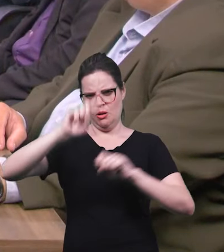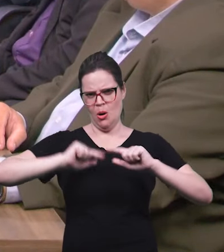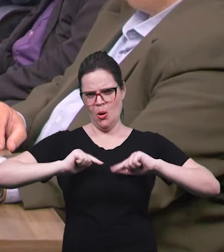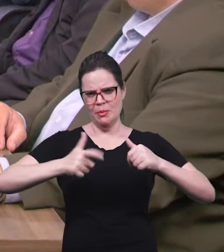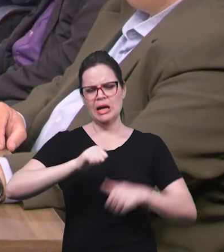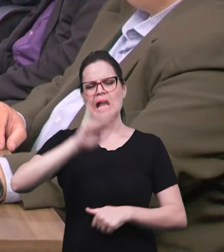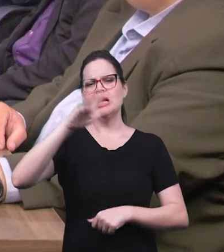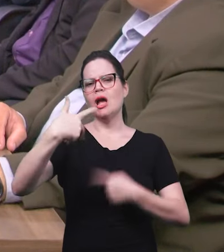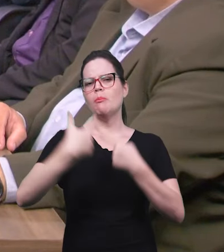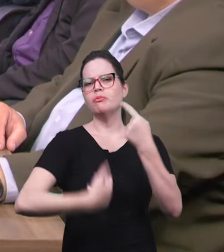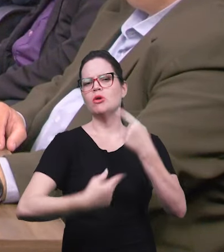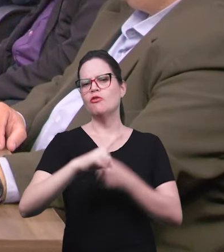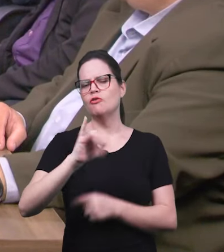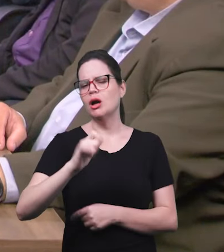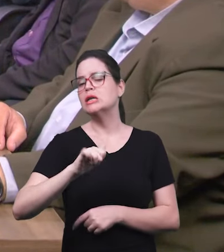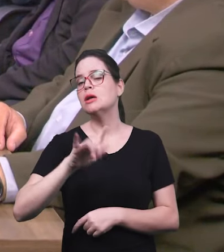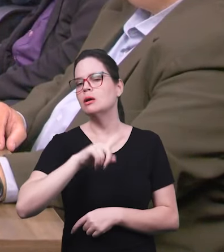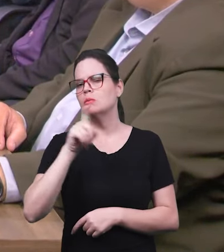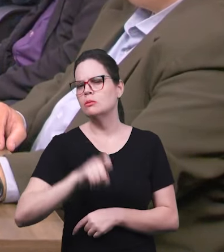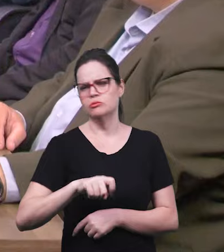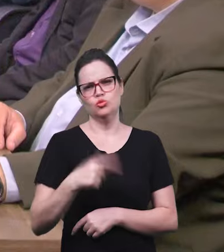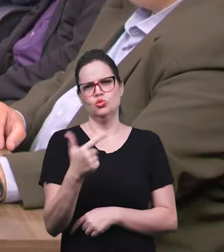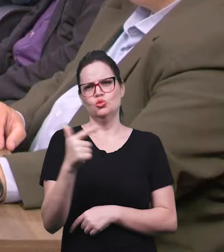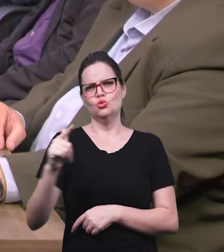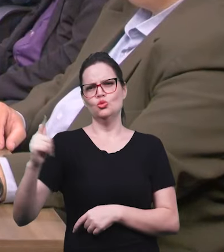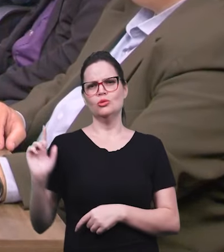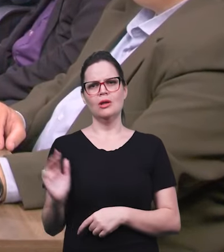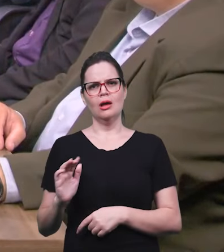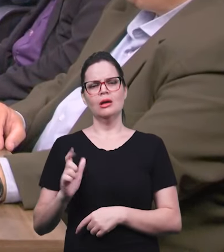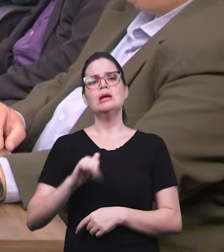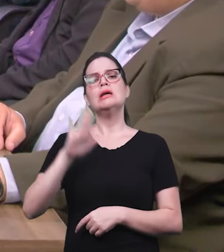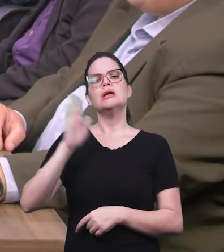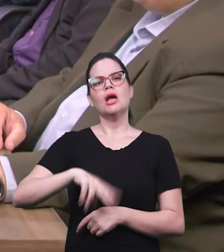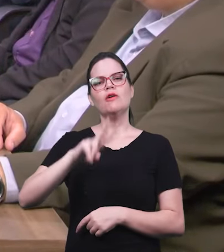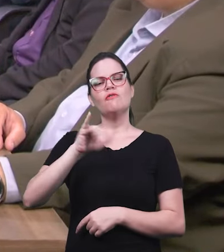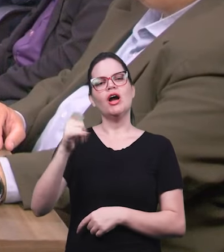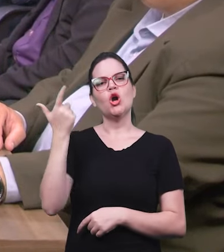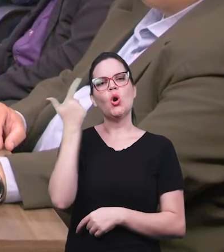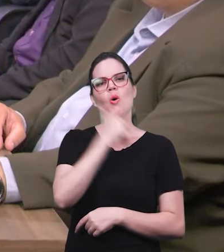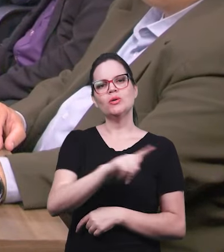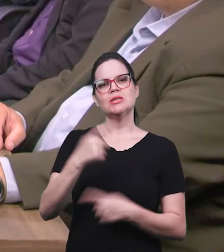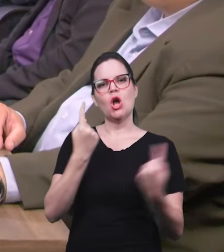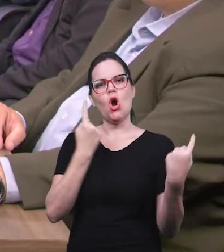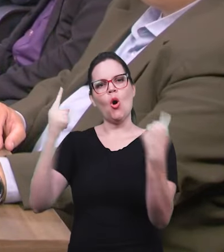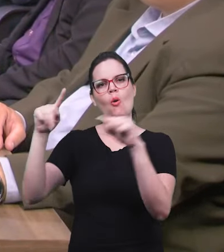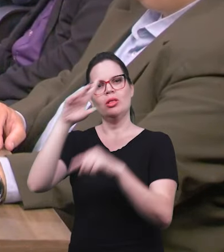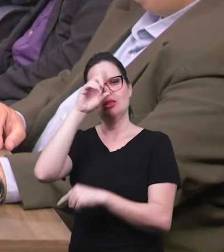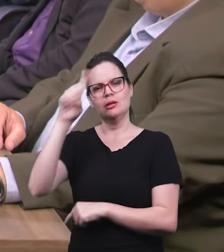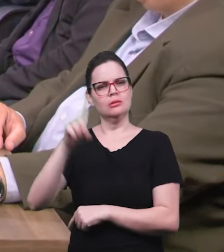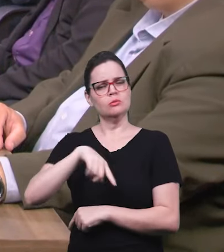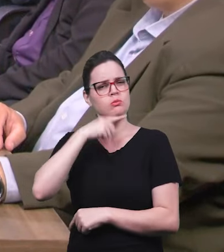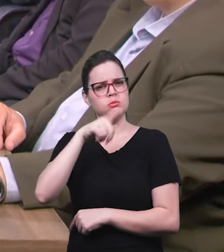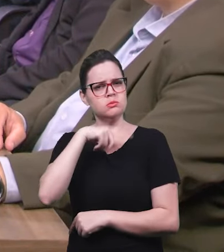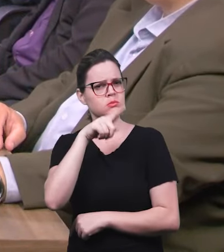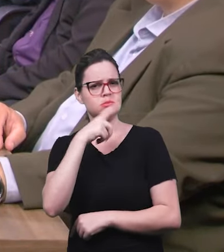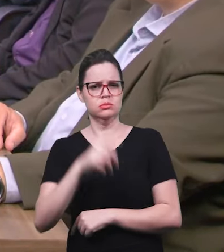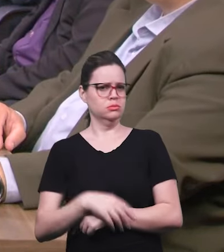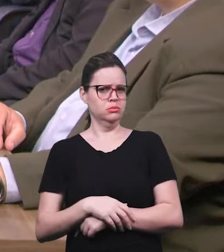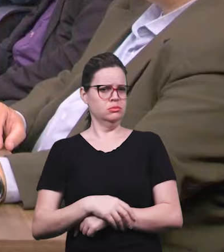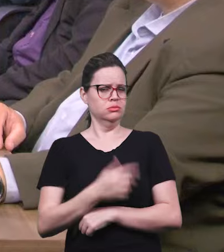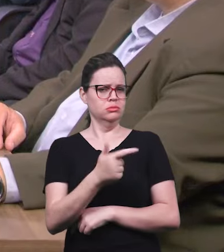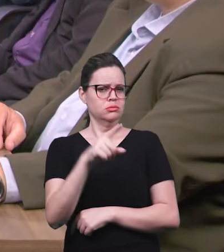ação do Senhor em operar, né? Nesse mundo, tentará né? contra o braço forte do Senhor, né? Quem impedirá o Senhor agir? Quem impedirá? Então, uma ação que